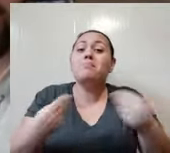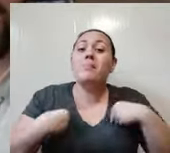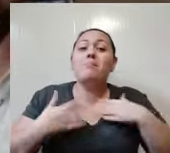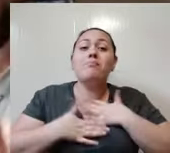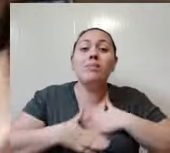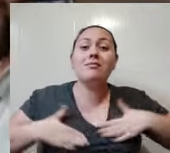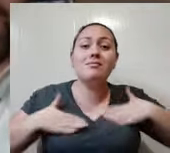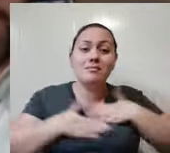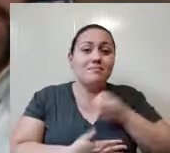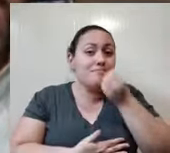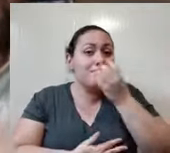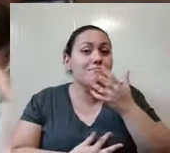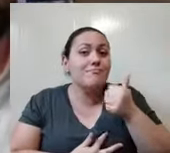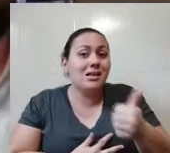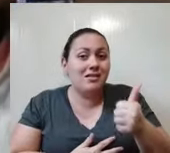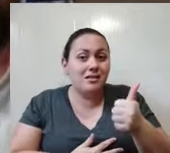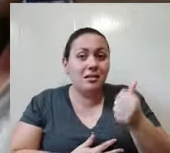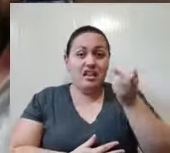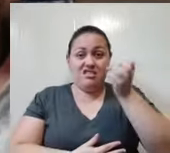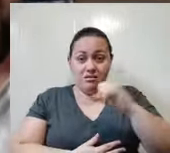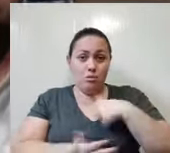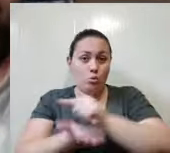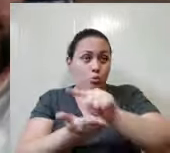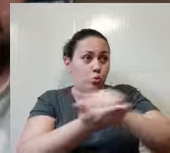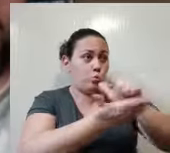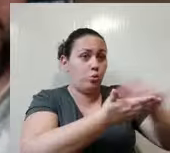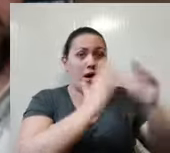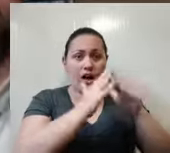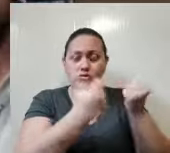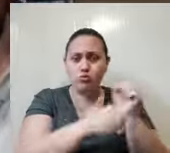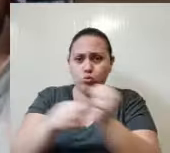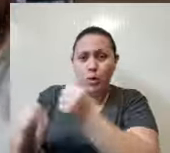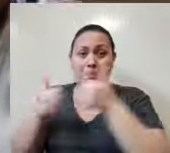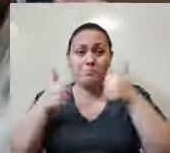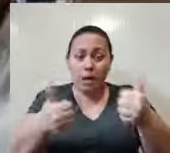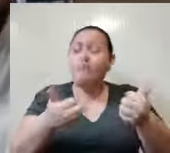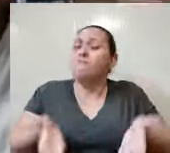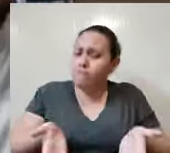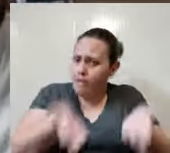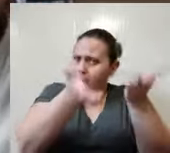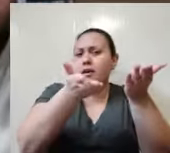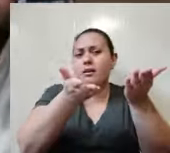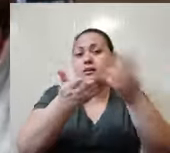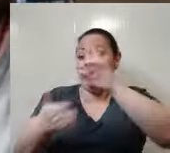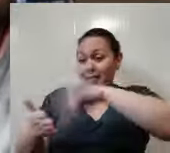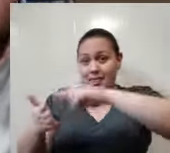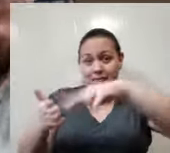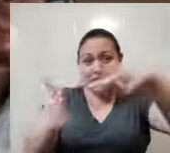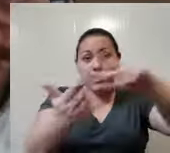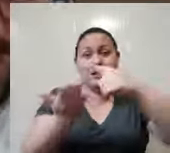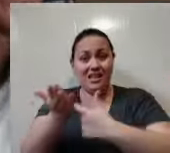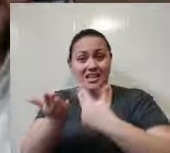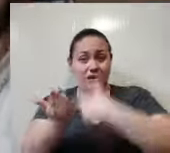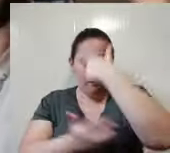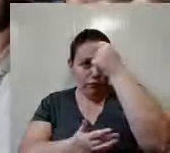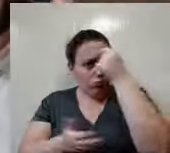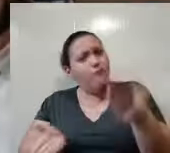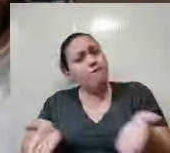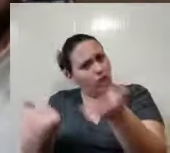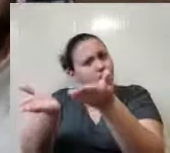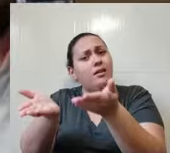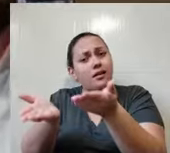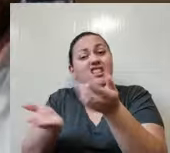momento para isso? Pode, contanto que isso nos faça bem. Se a gente se sentir bem limpando a casa, a gente vai limpar a casa. Se a gente